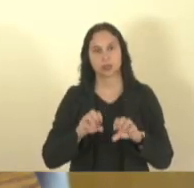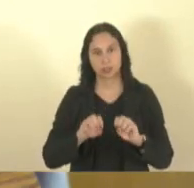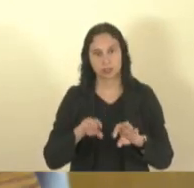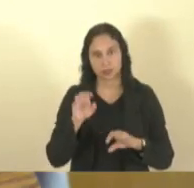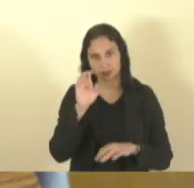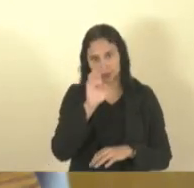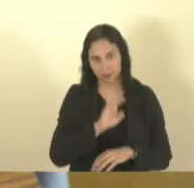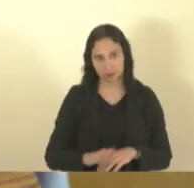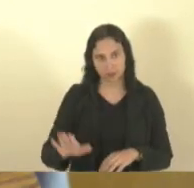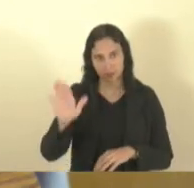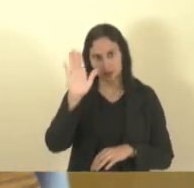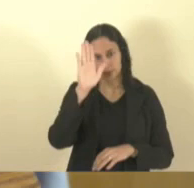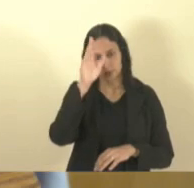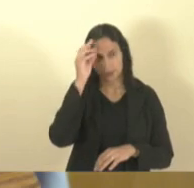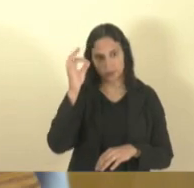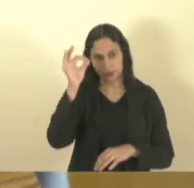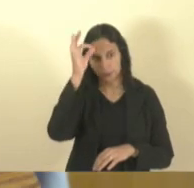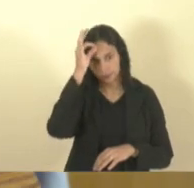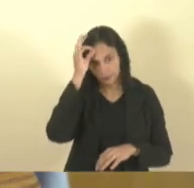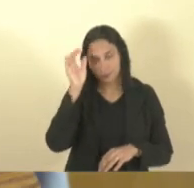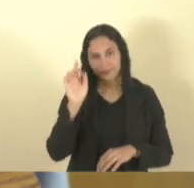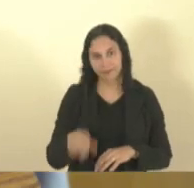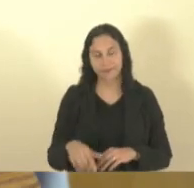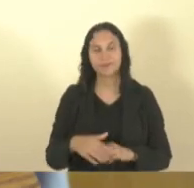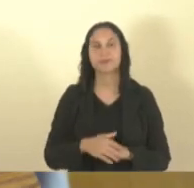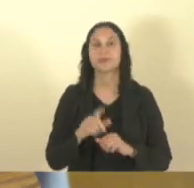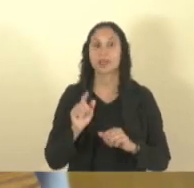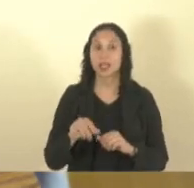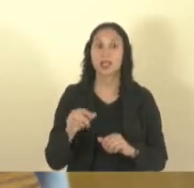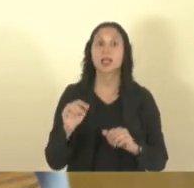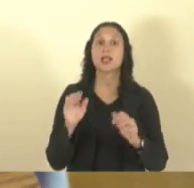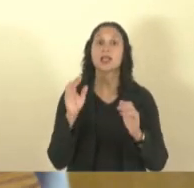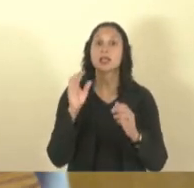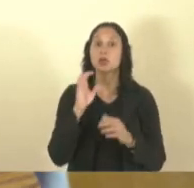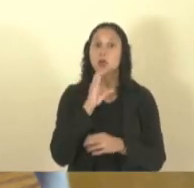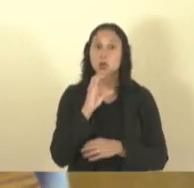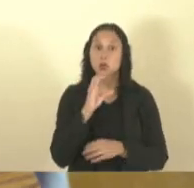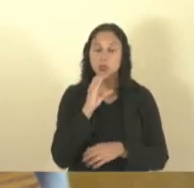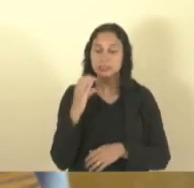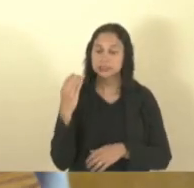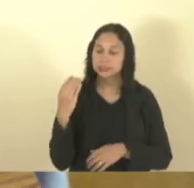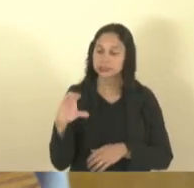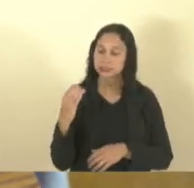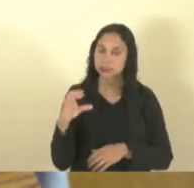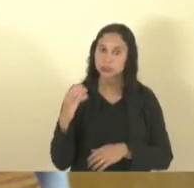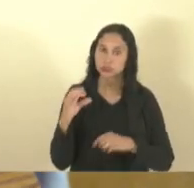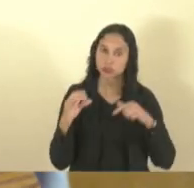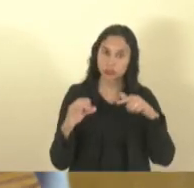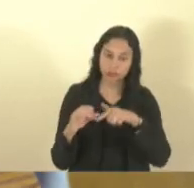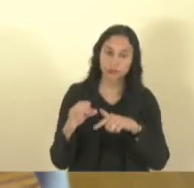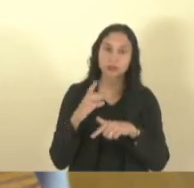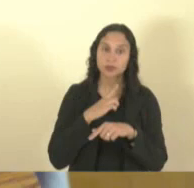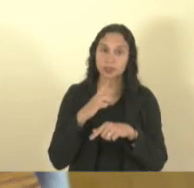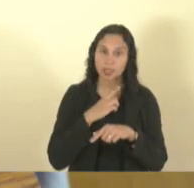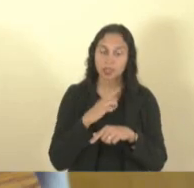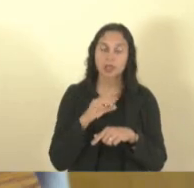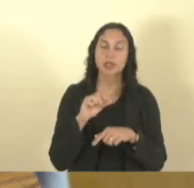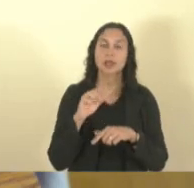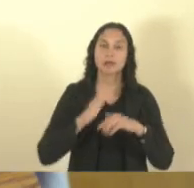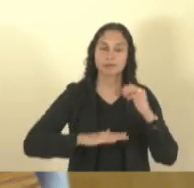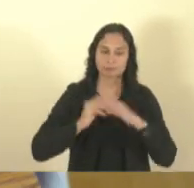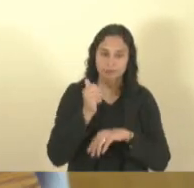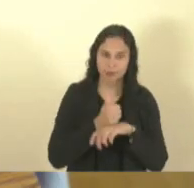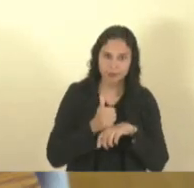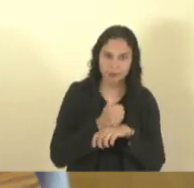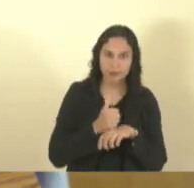do abandono é conhecimento científico produzido pelos EPPGGs lá na Sedu e no Instituto